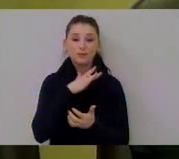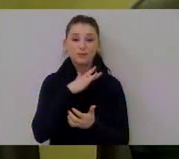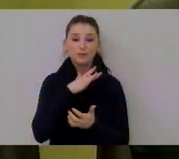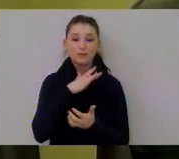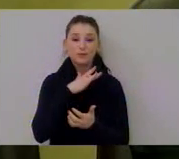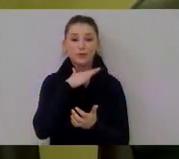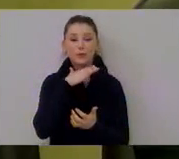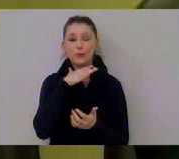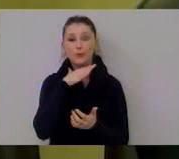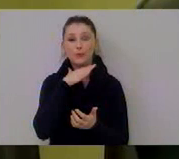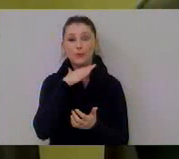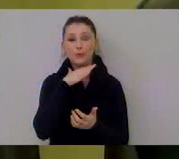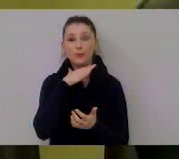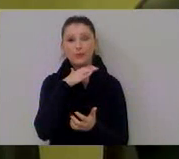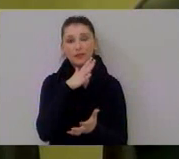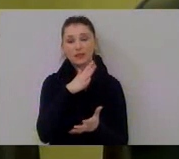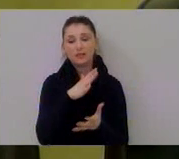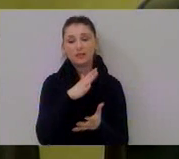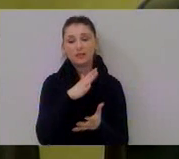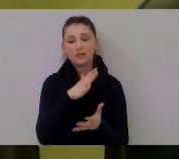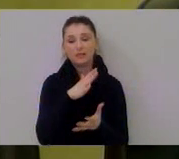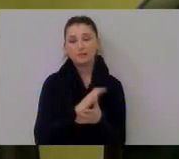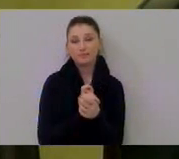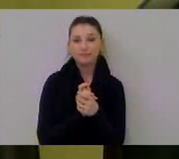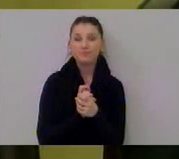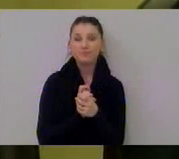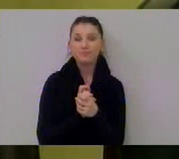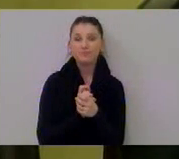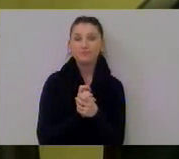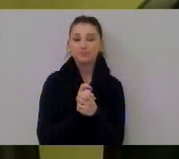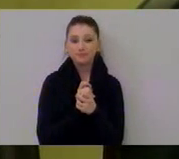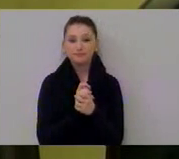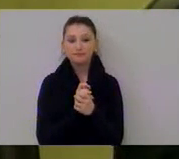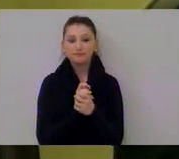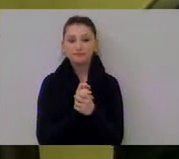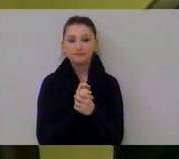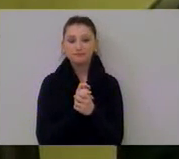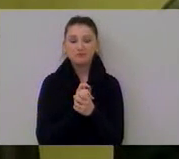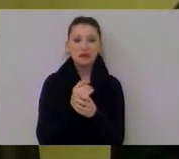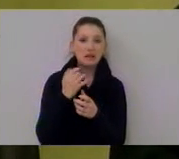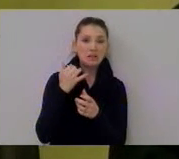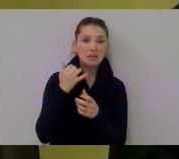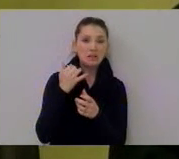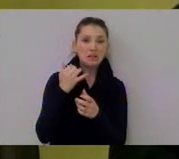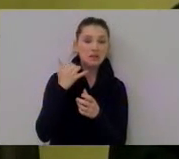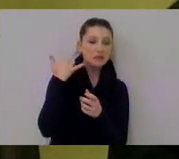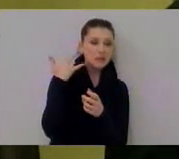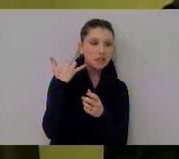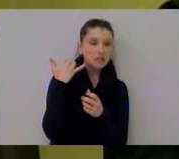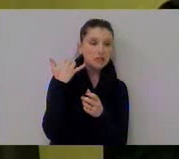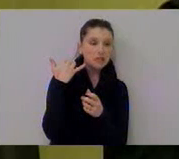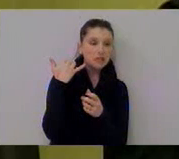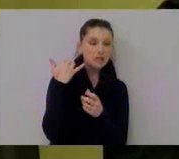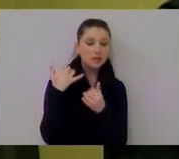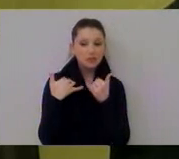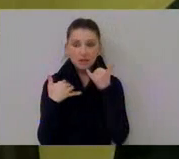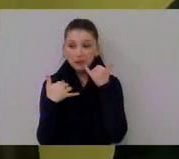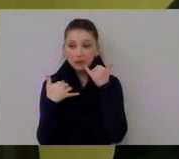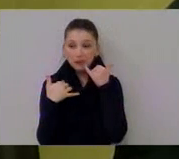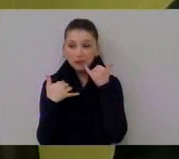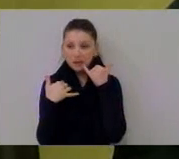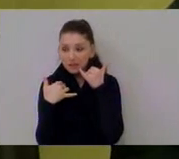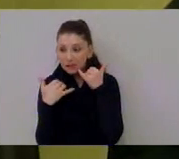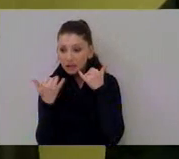a Priscila, ela disse que vai notificar a prefeitura, eu não sei o que acontece,